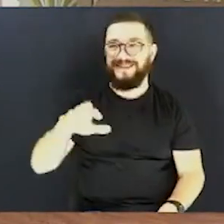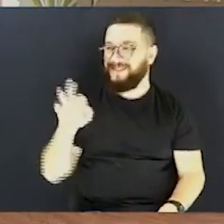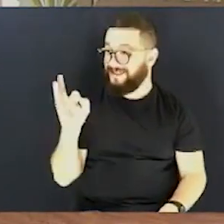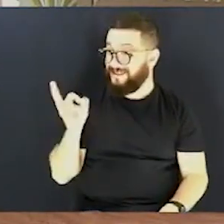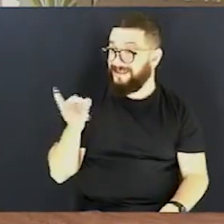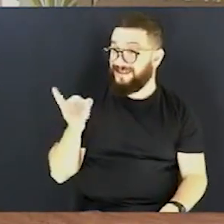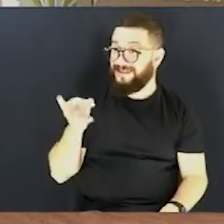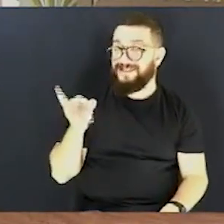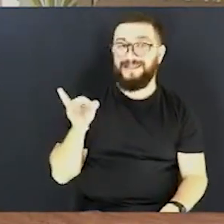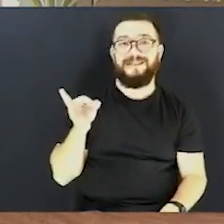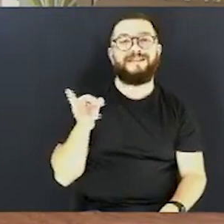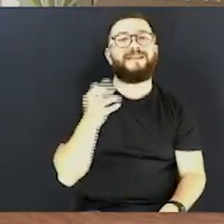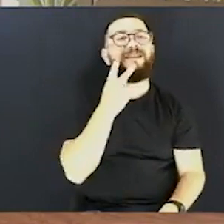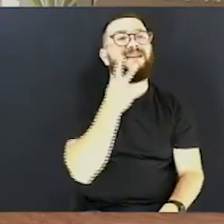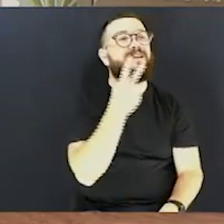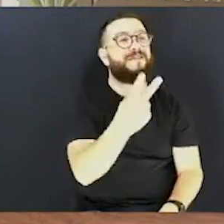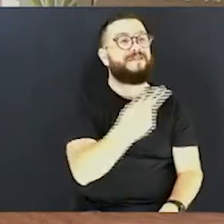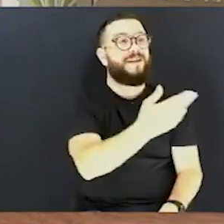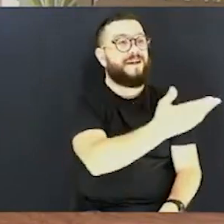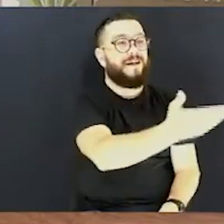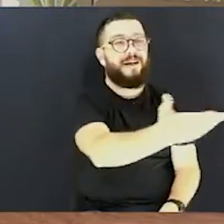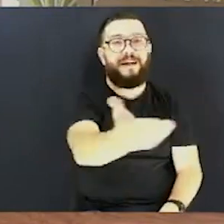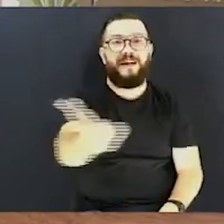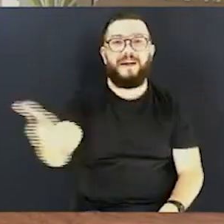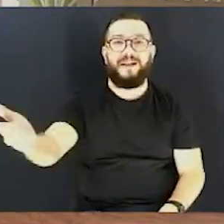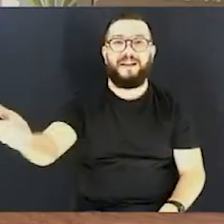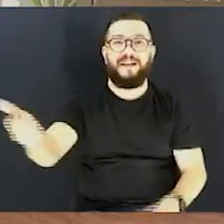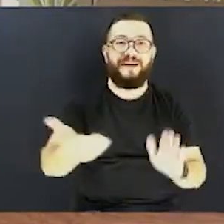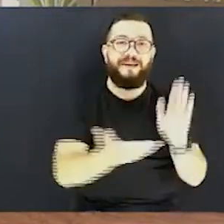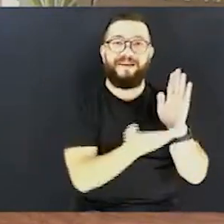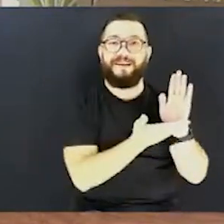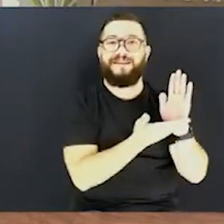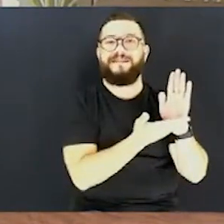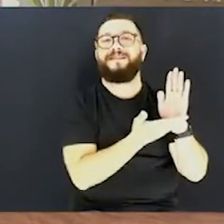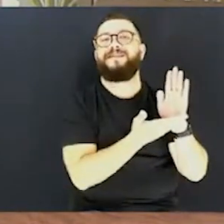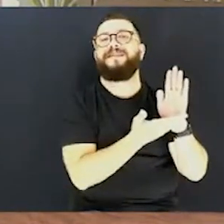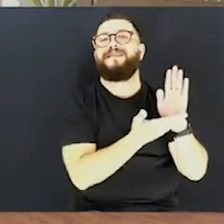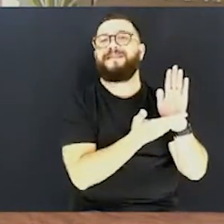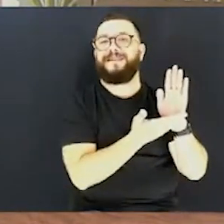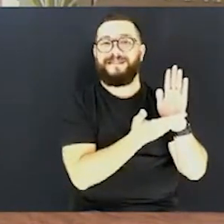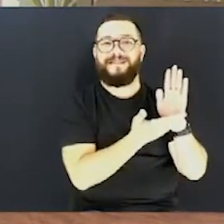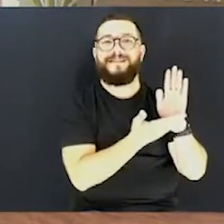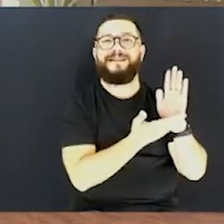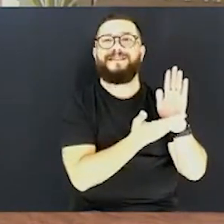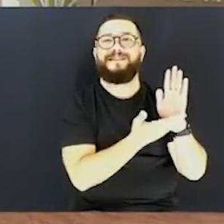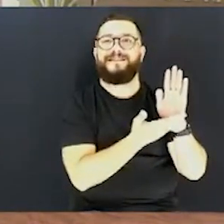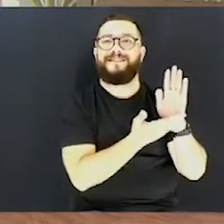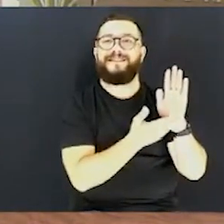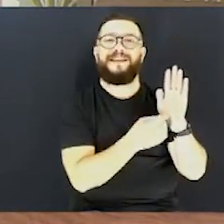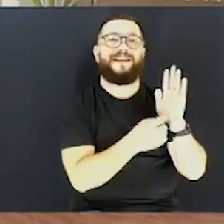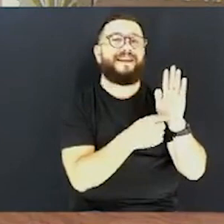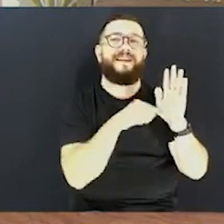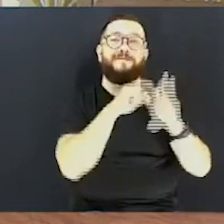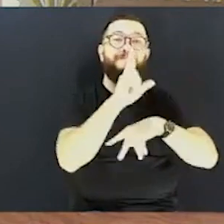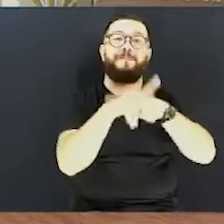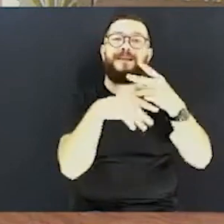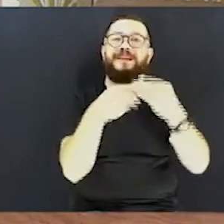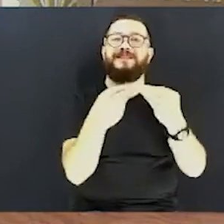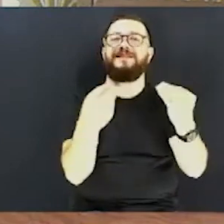manifestando para a sociedade curitibana esse presente que nós damos à nossa criança, ao nosso